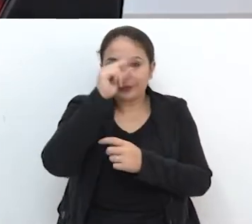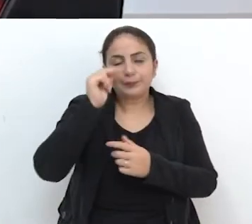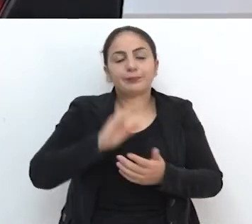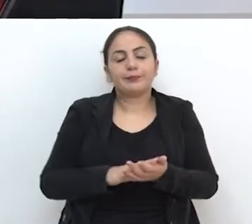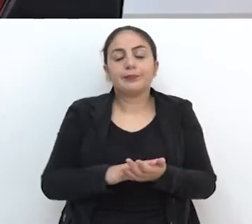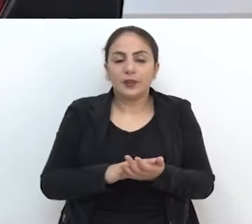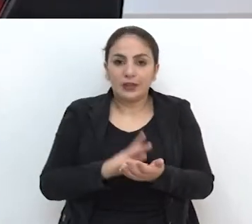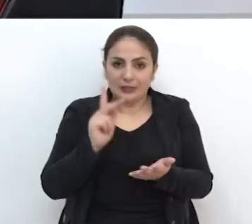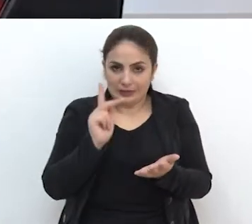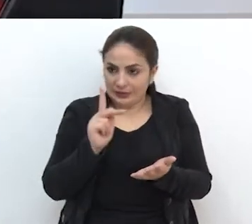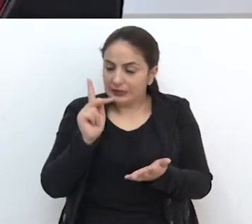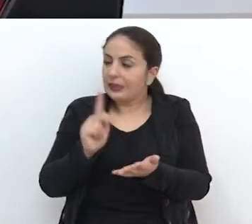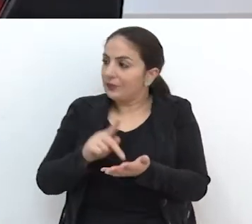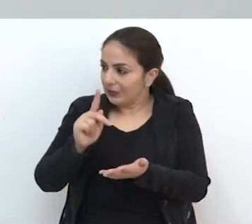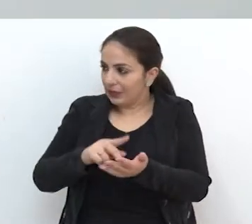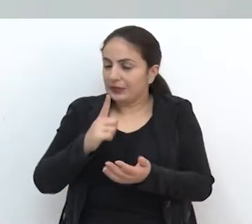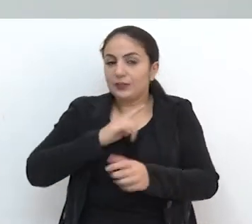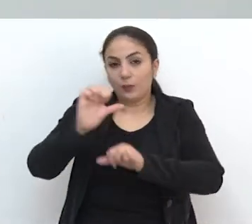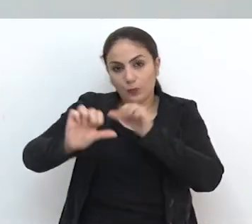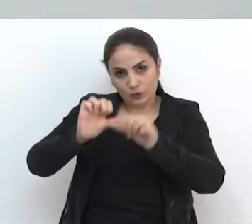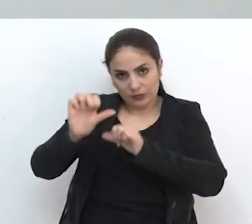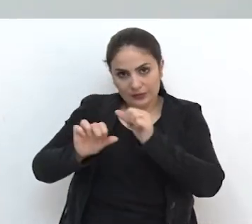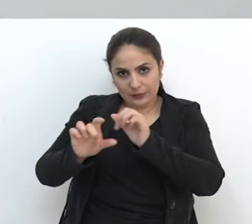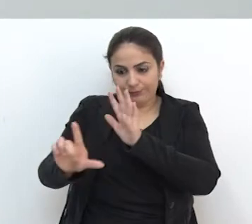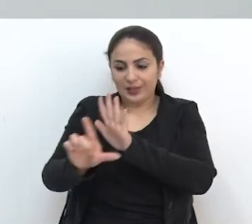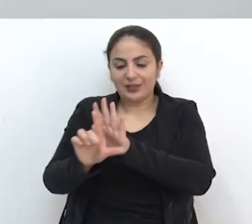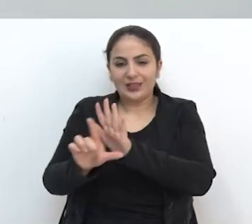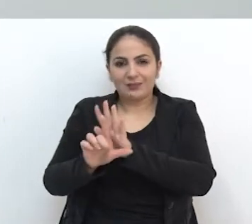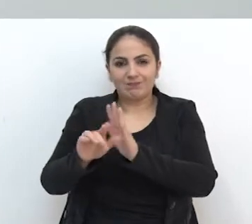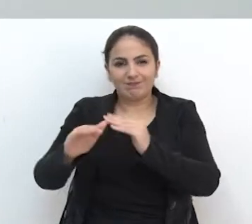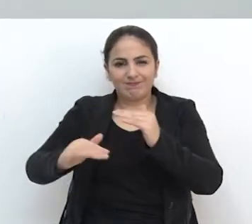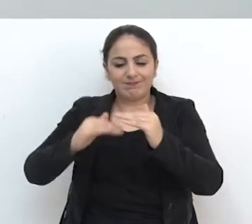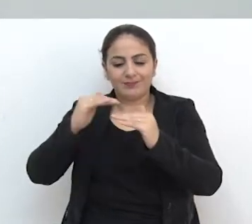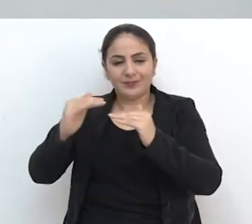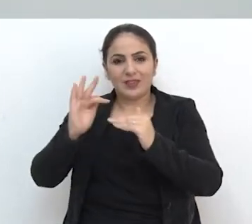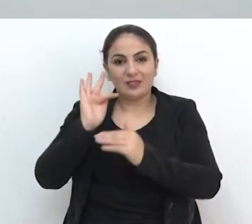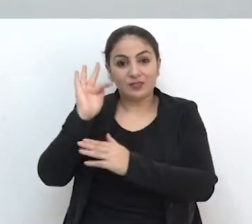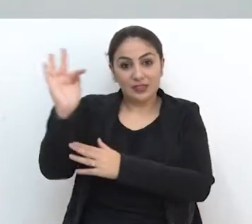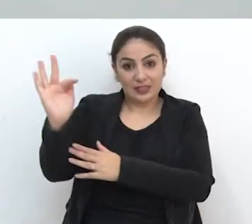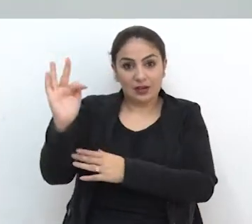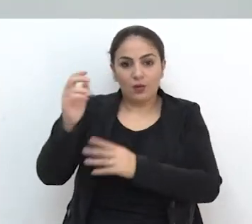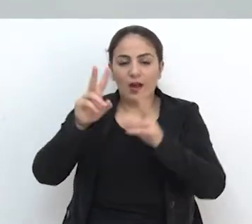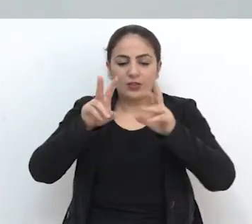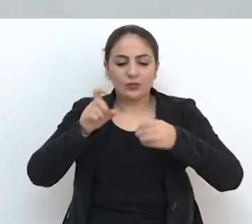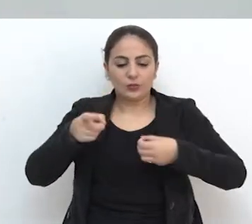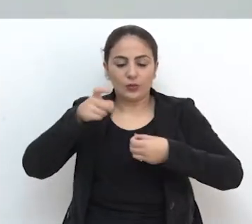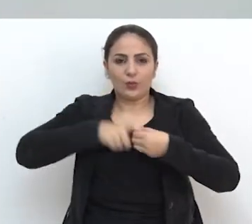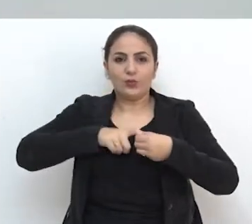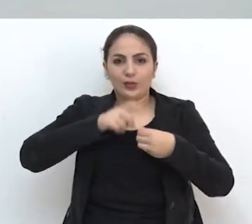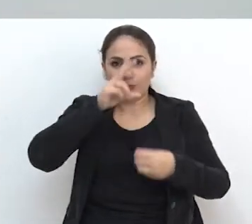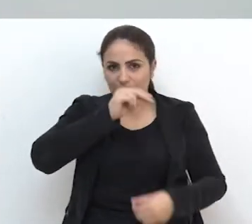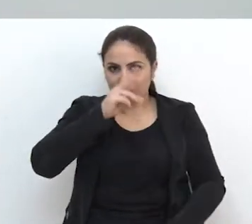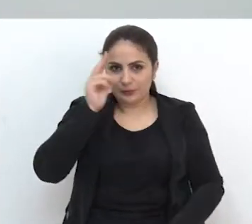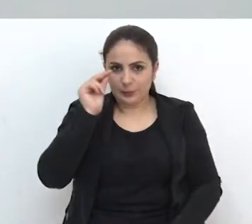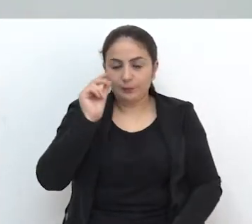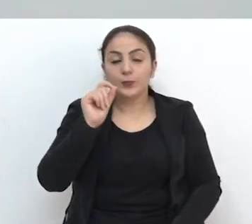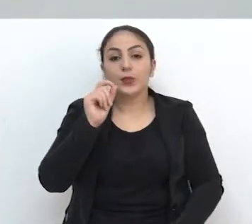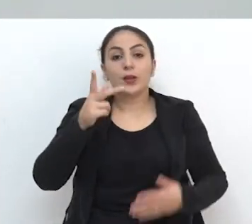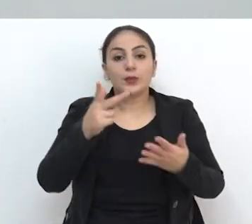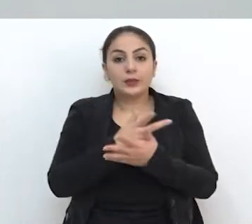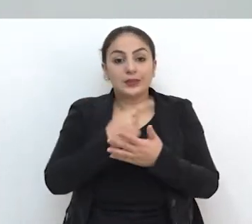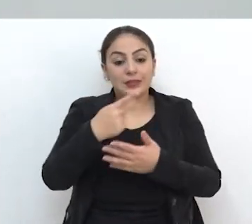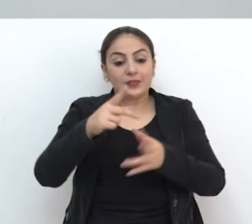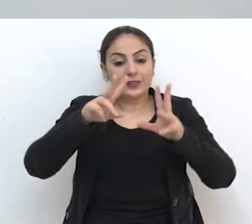houve uma modificação legislativa a nível federal em relação a convênios municipais, né? Então,